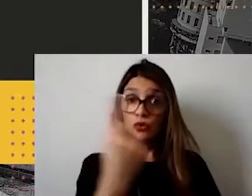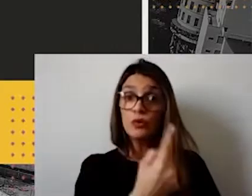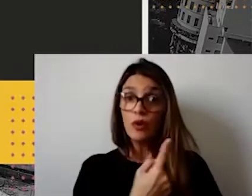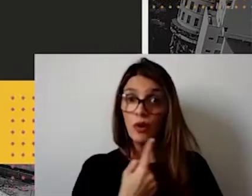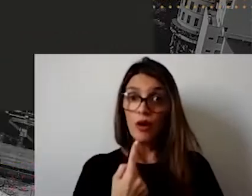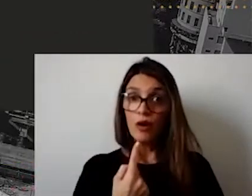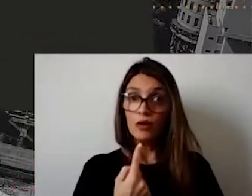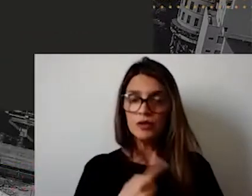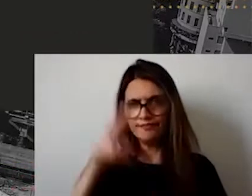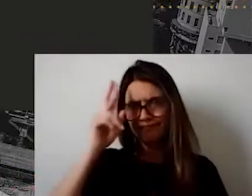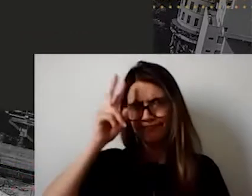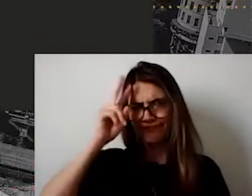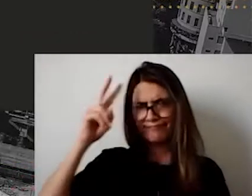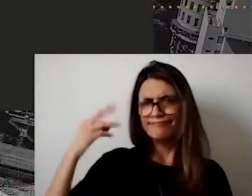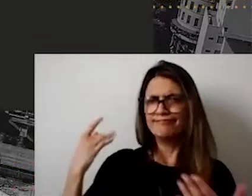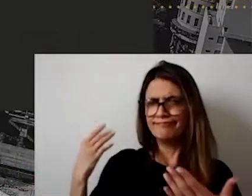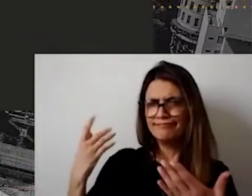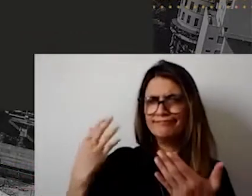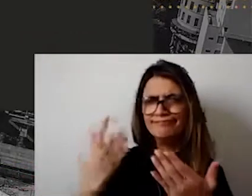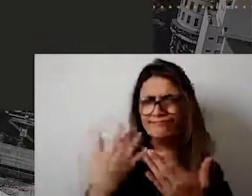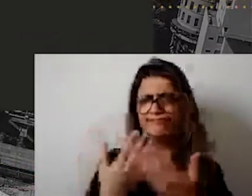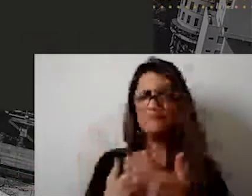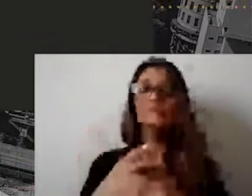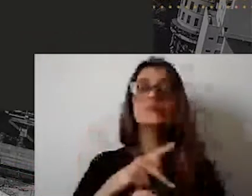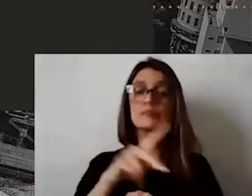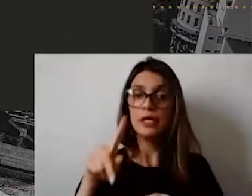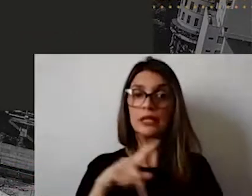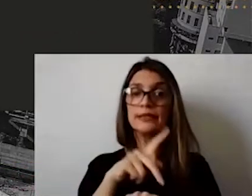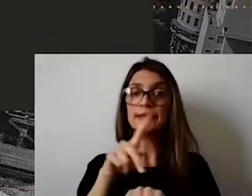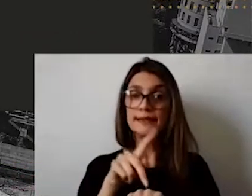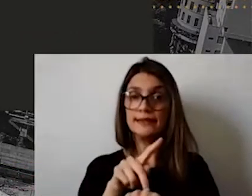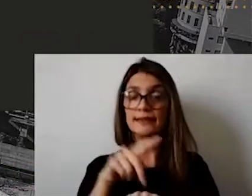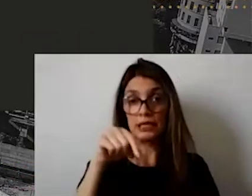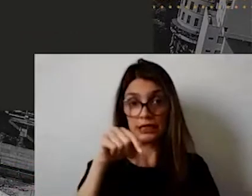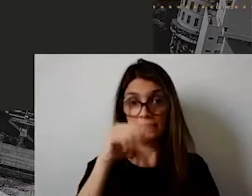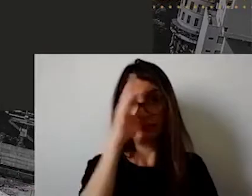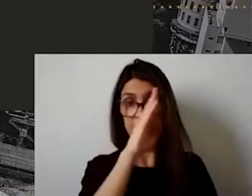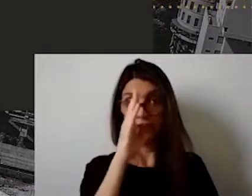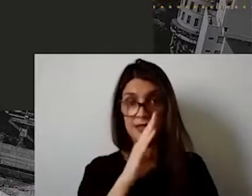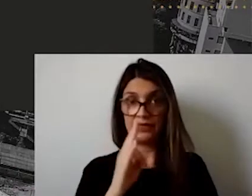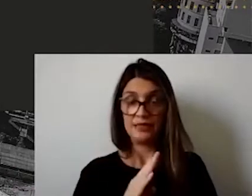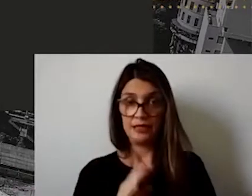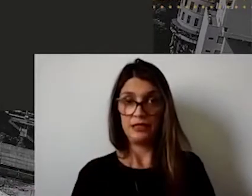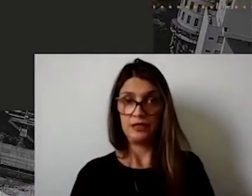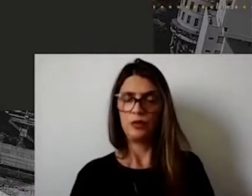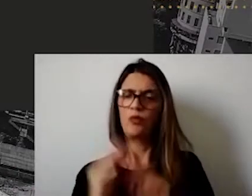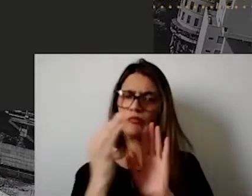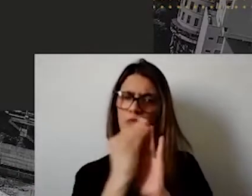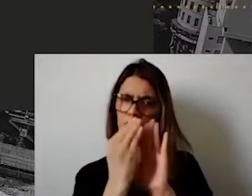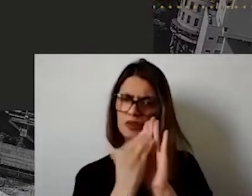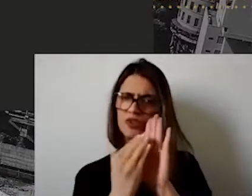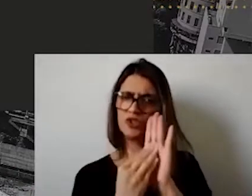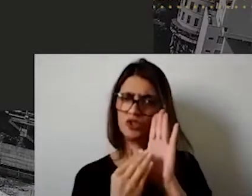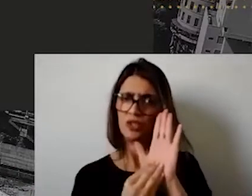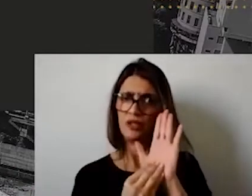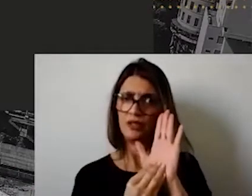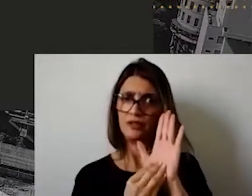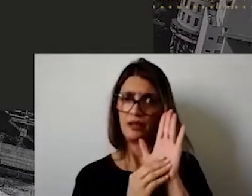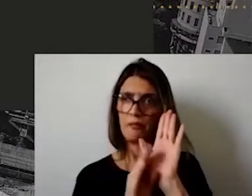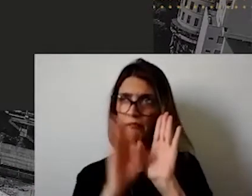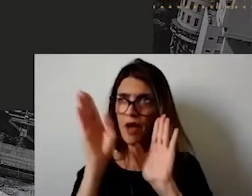historicamente, um país com uma presença muito grande na agenda multilateral. O